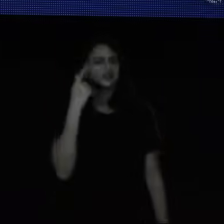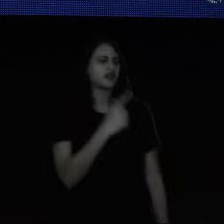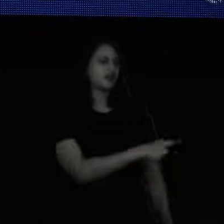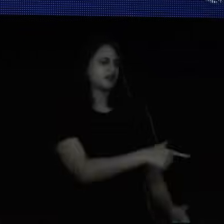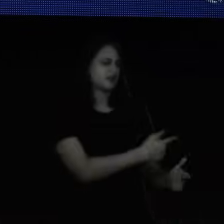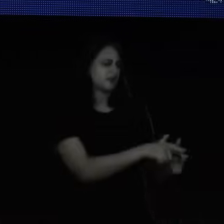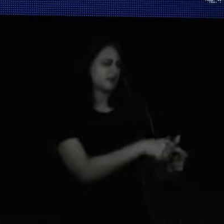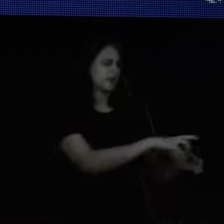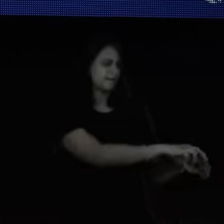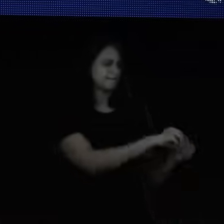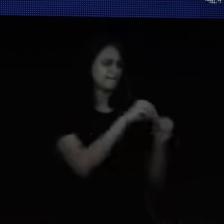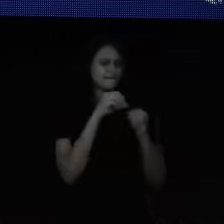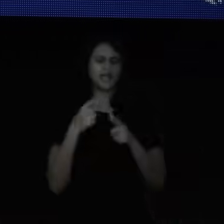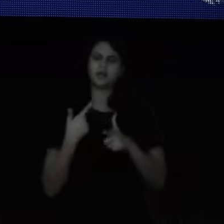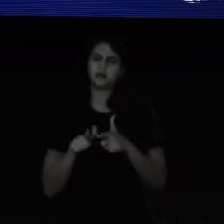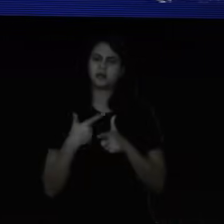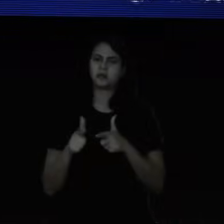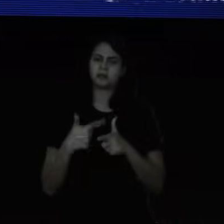então a esposa.